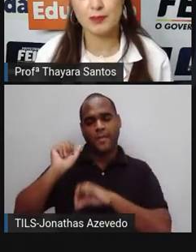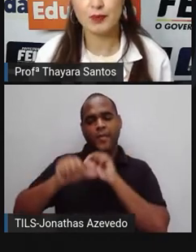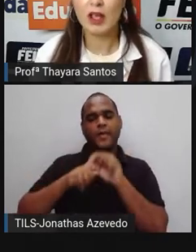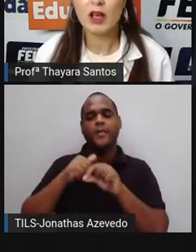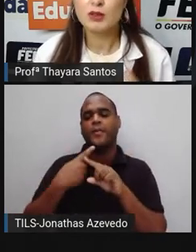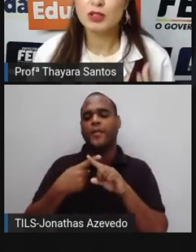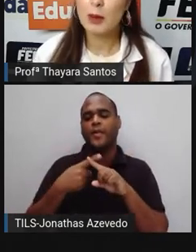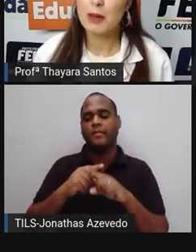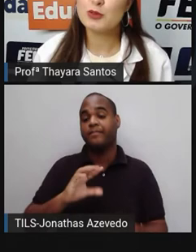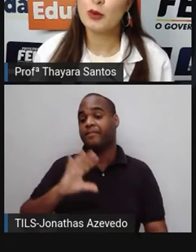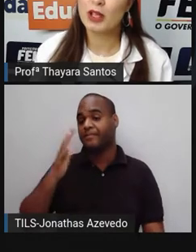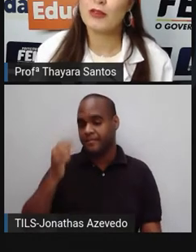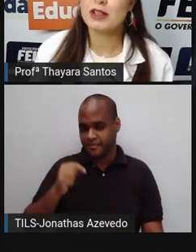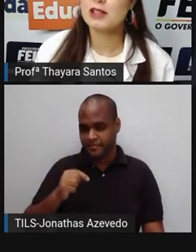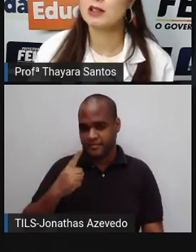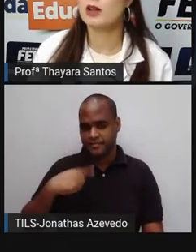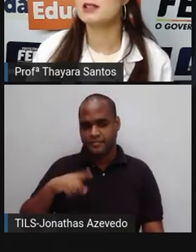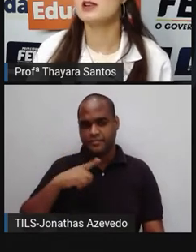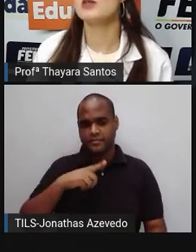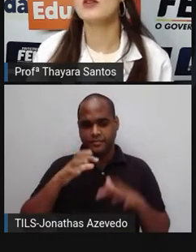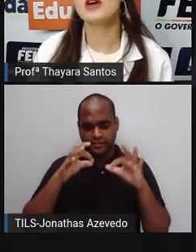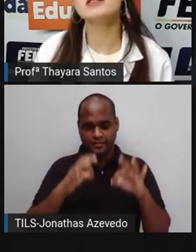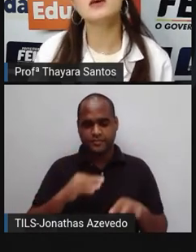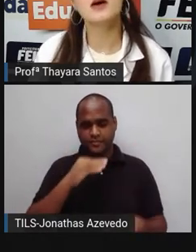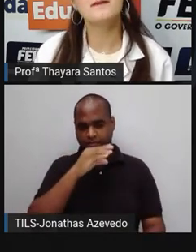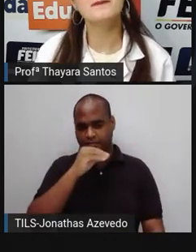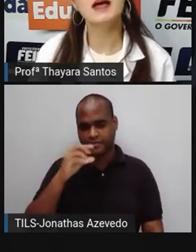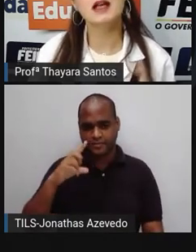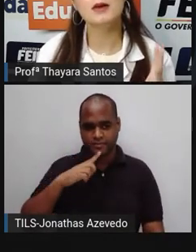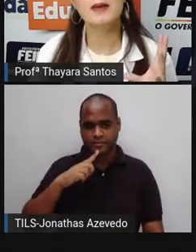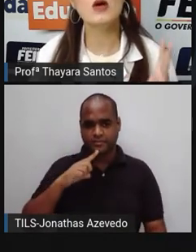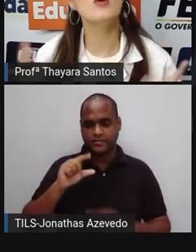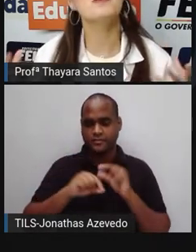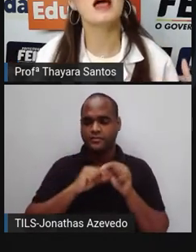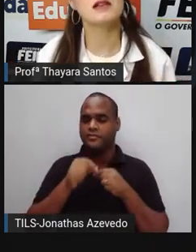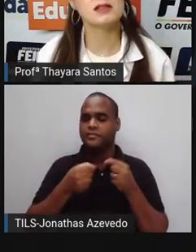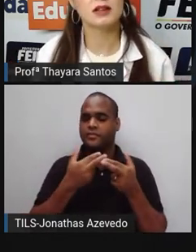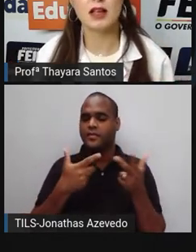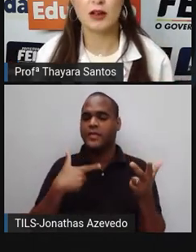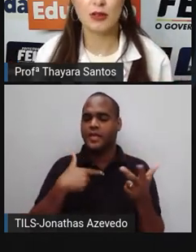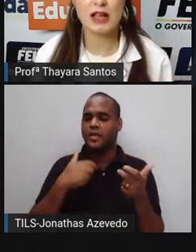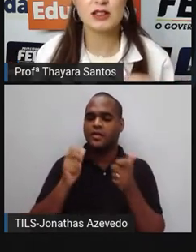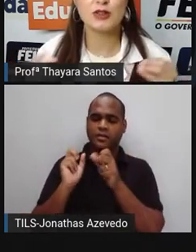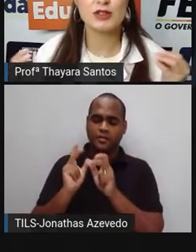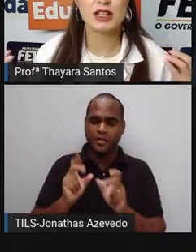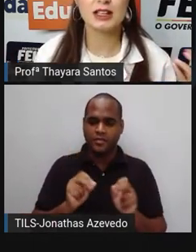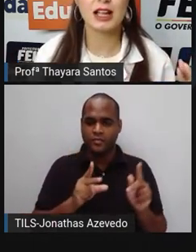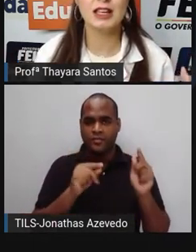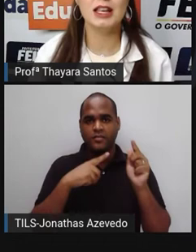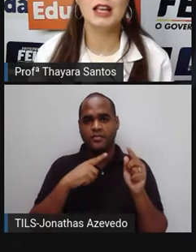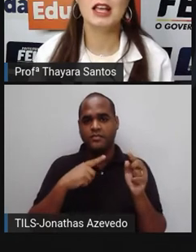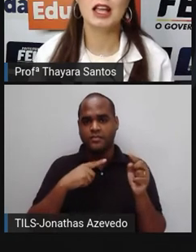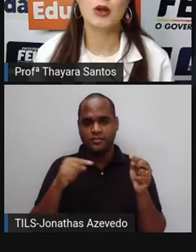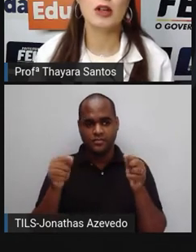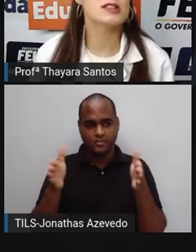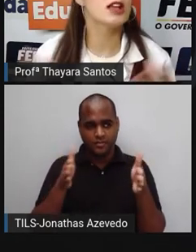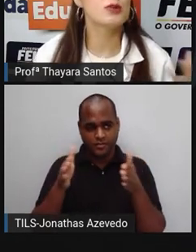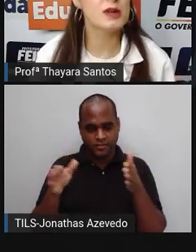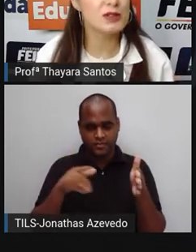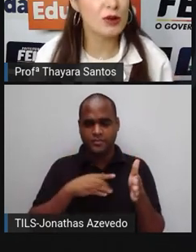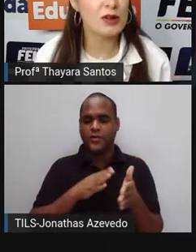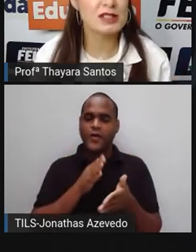quê que isso acontece lentamente porque a fase da adolescência a gente já faz bem bem complexa né Ah faz o que você está ali